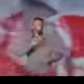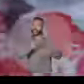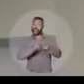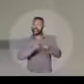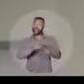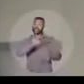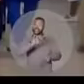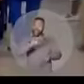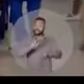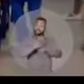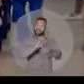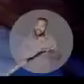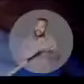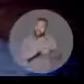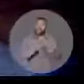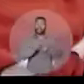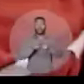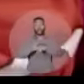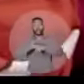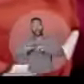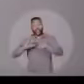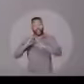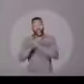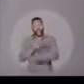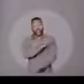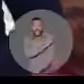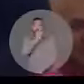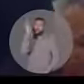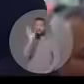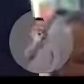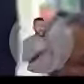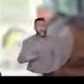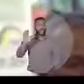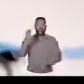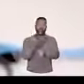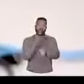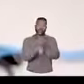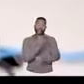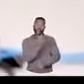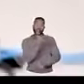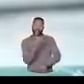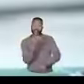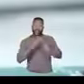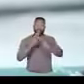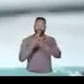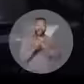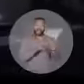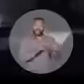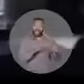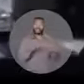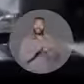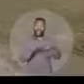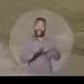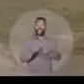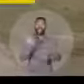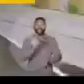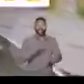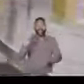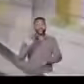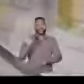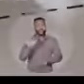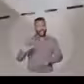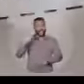FIES sem fiador. Garantiu recursos para as creches de todo o Brasil. Construiu 214 escolas técnicas e levou a Universidade Federal